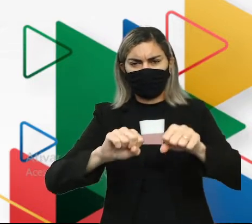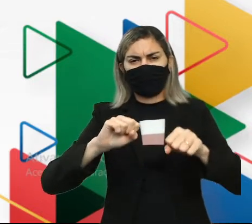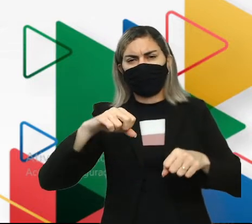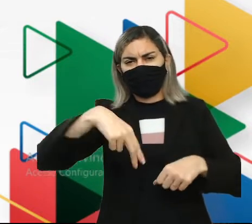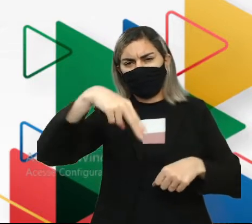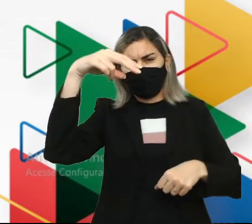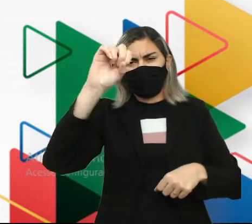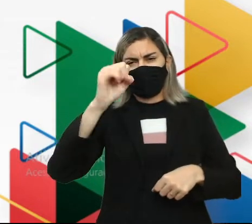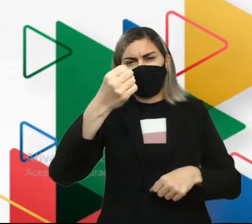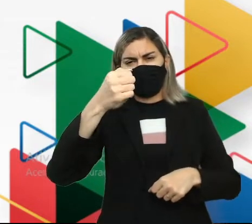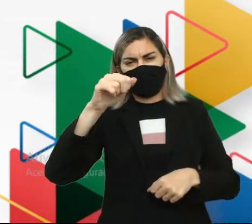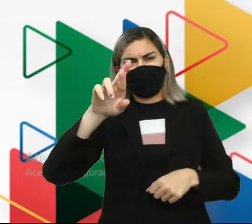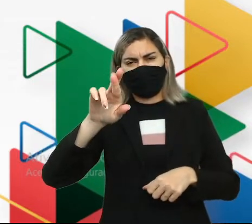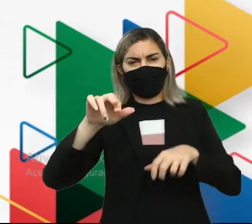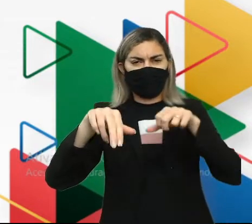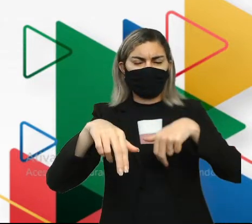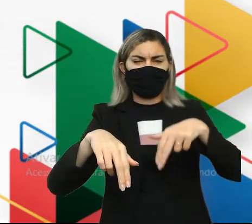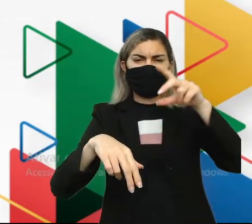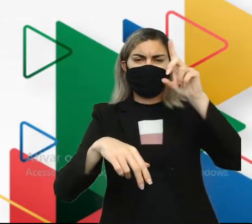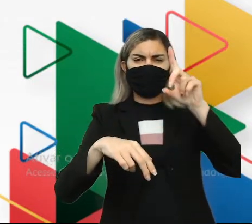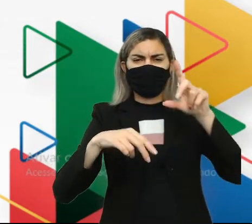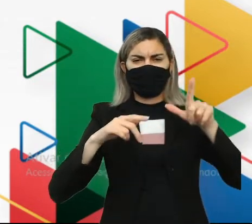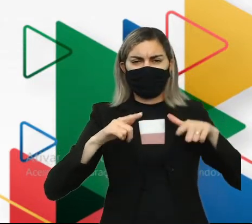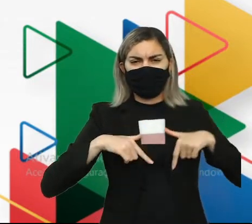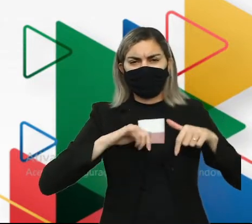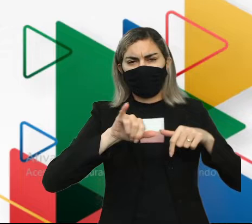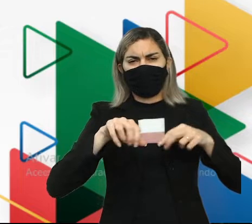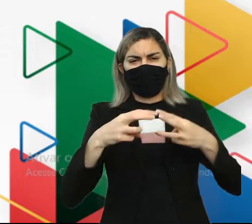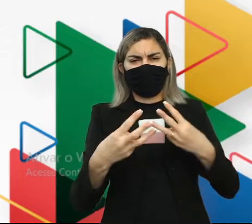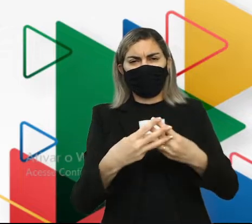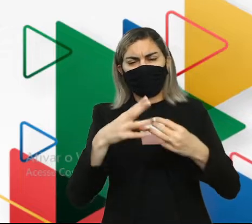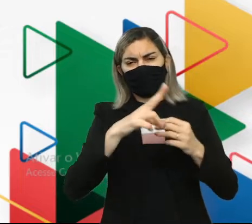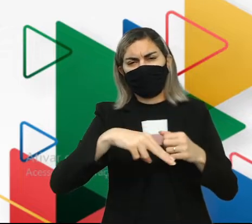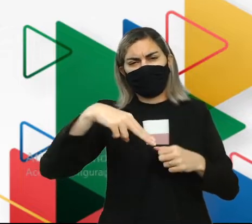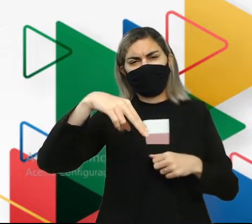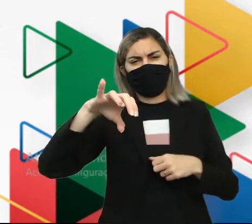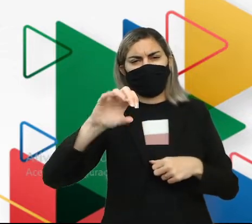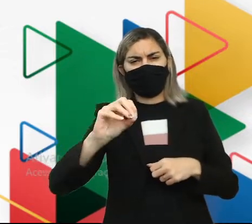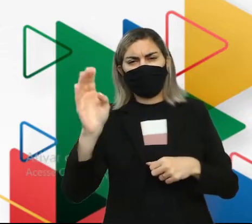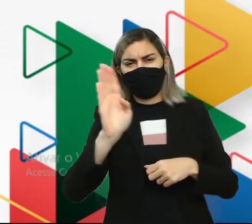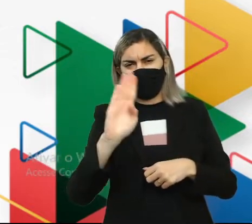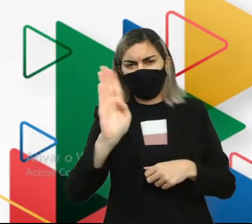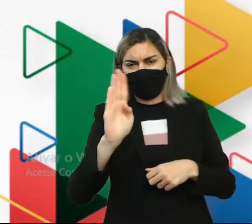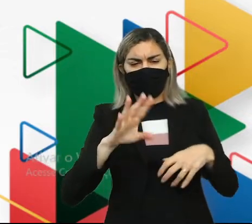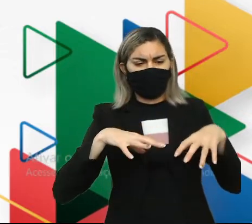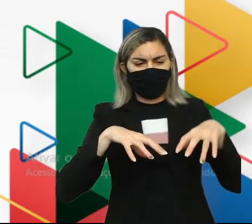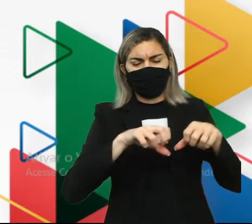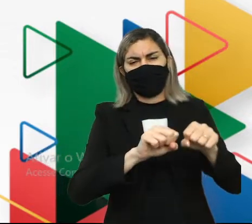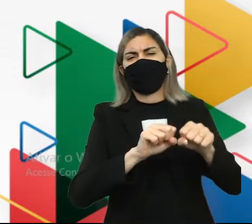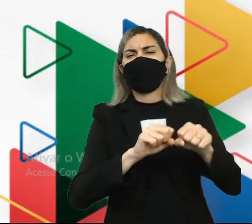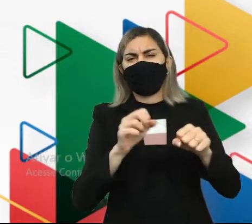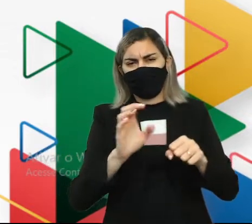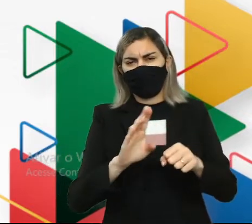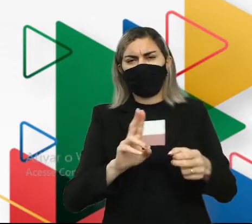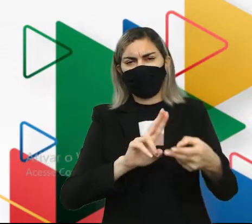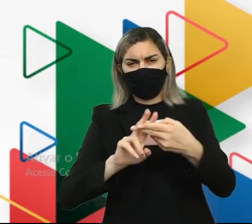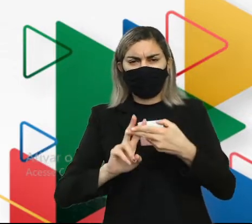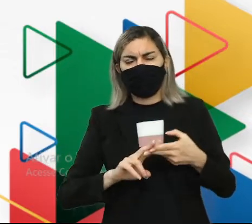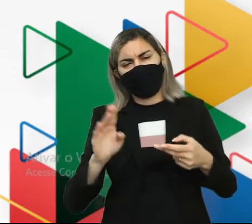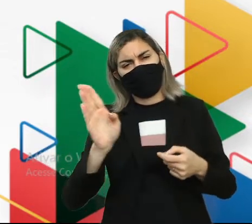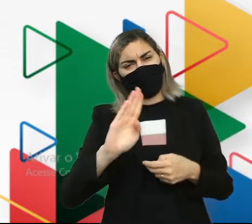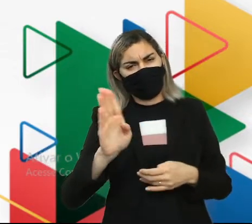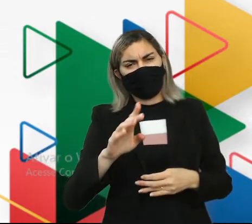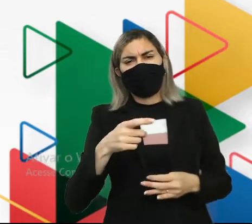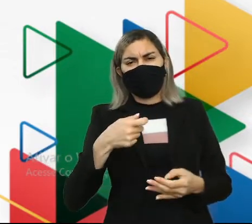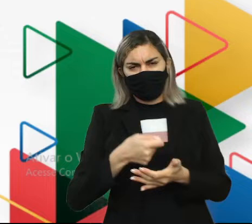assírios e o de Judá será conquistado pelos neobabilônicos. O reino de Judá ficou então aprisionado pelo cativeiro da Babilônia.